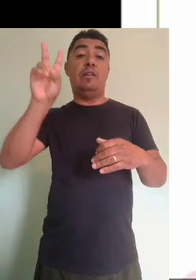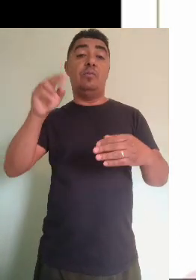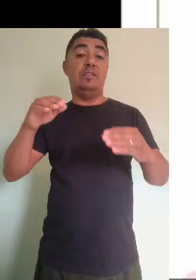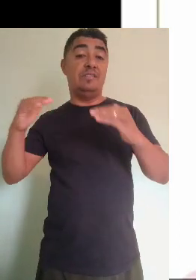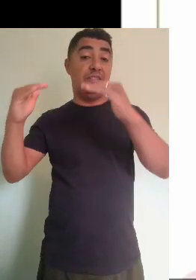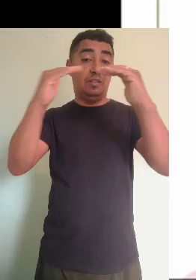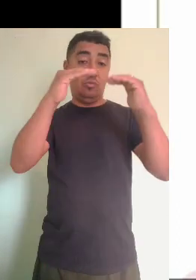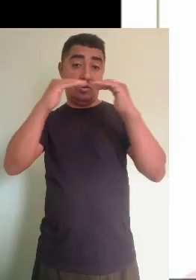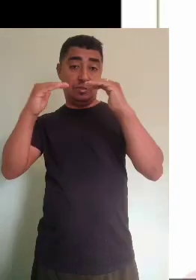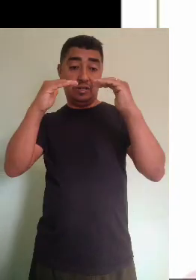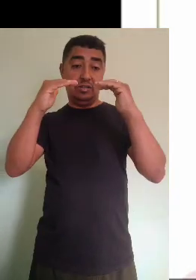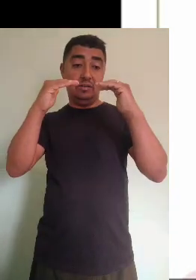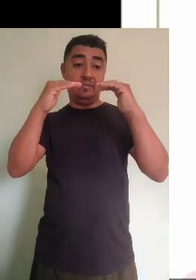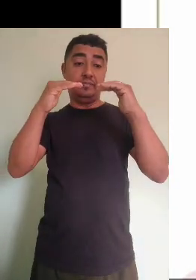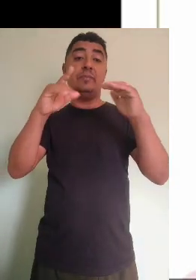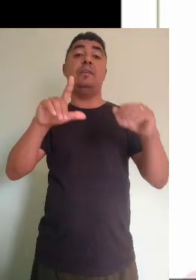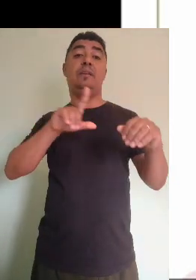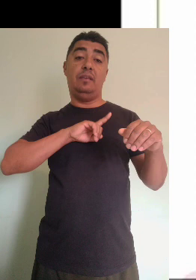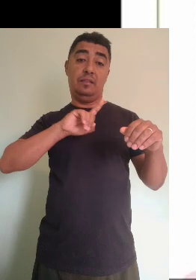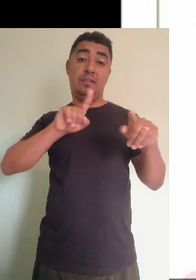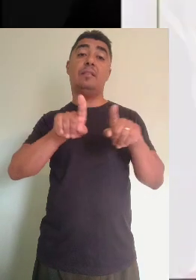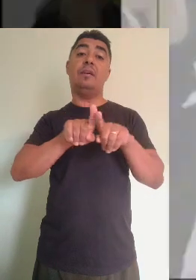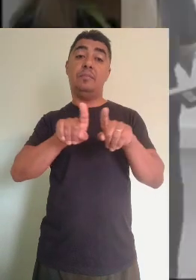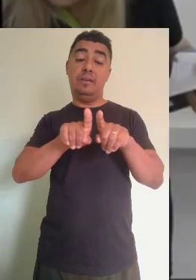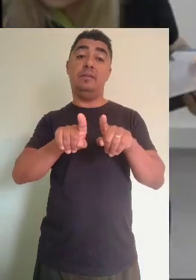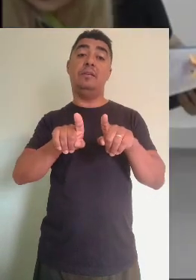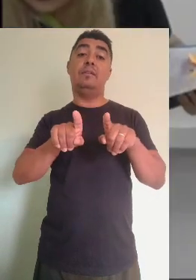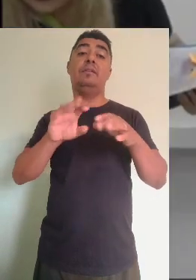fraternidade. Nós temos aqui 2 artigos